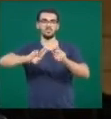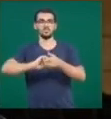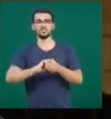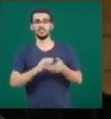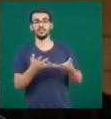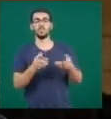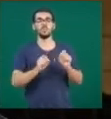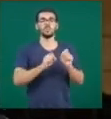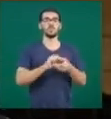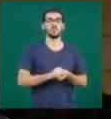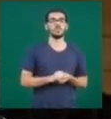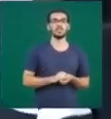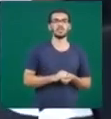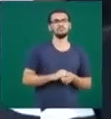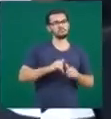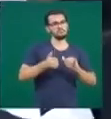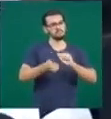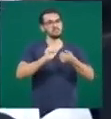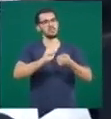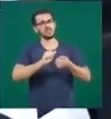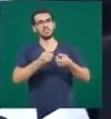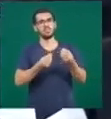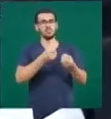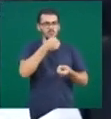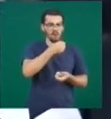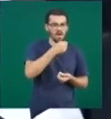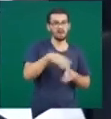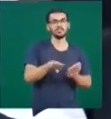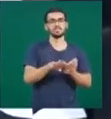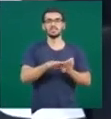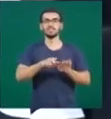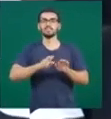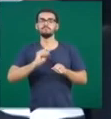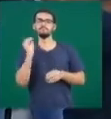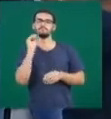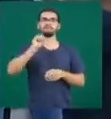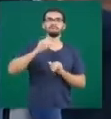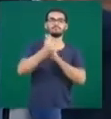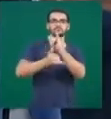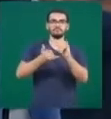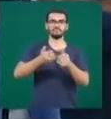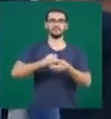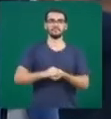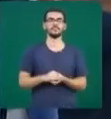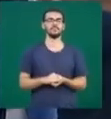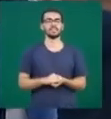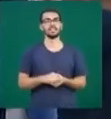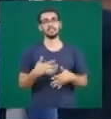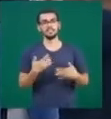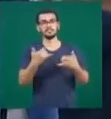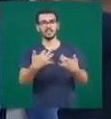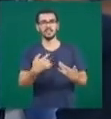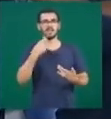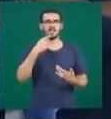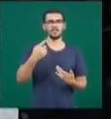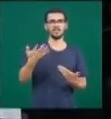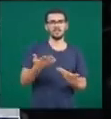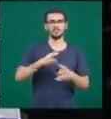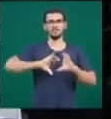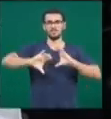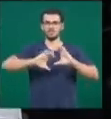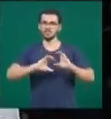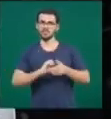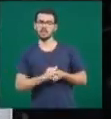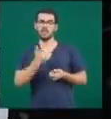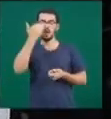digital. O estudante conta que as atividades da SECOM estão ajudando ele a entender mais sobre a área. É um